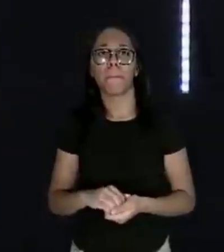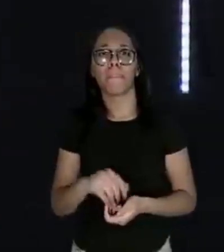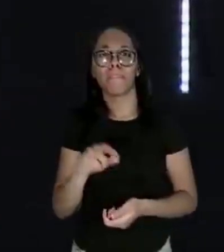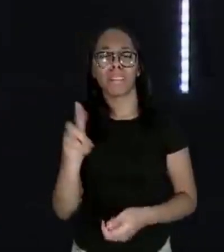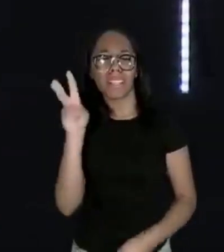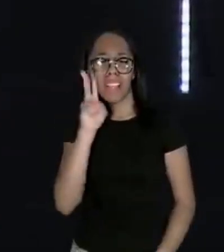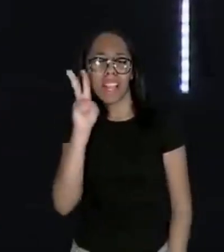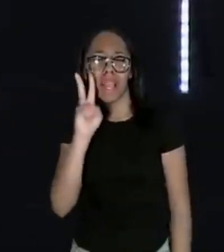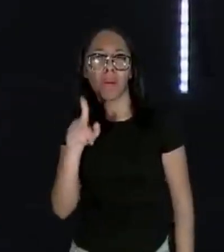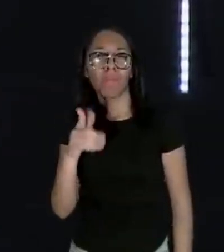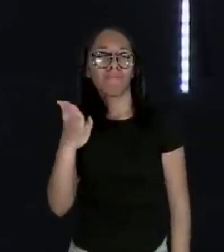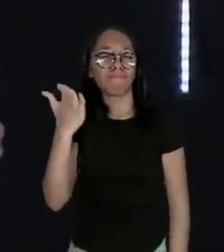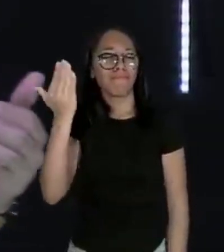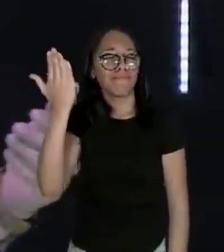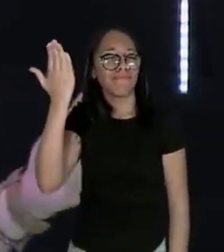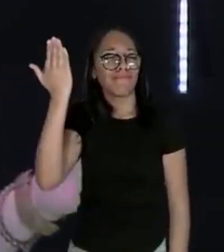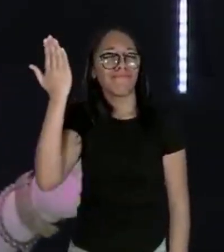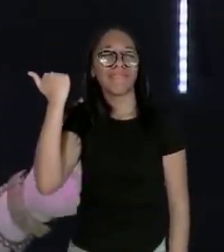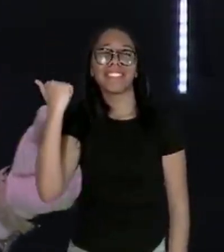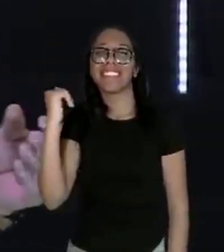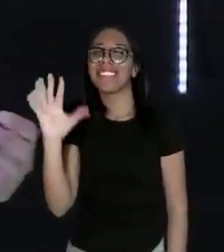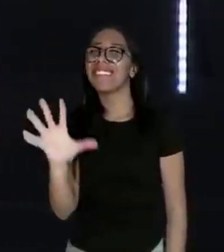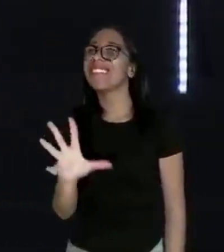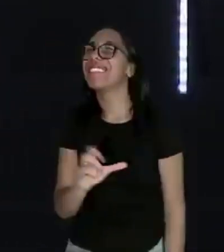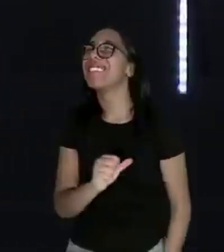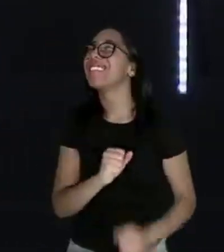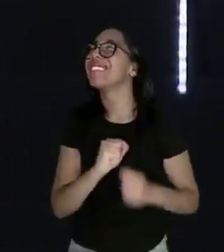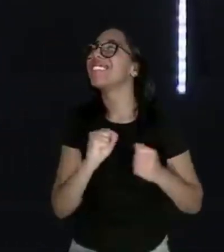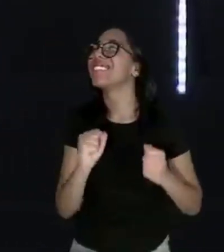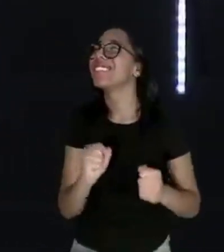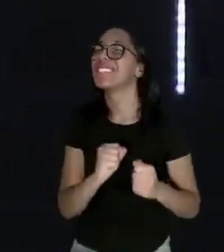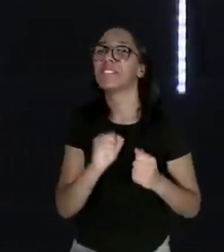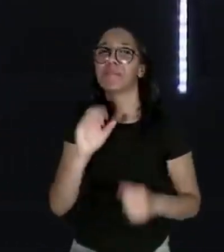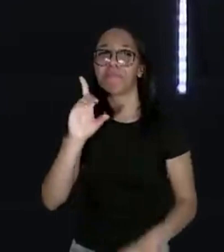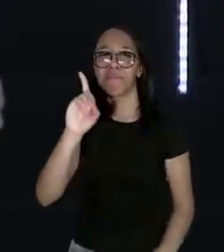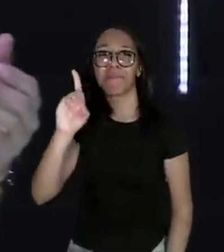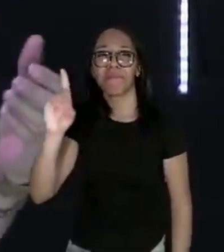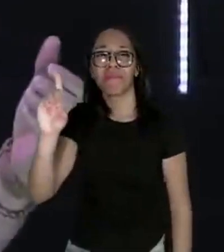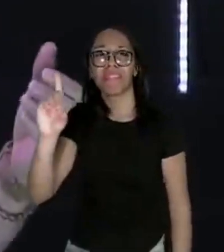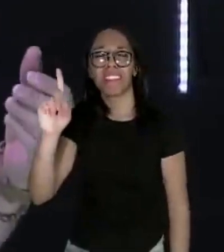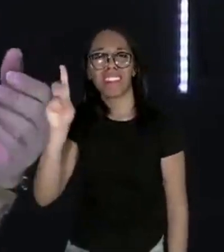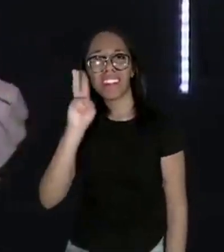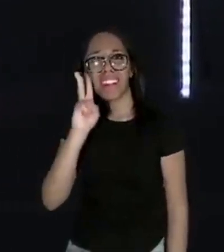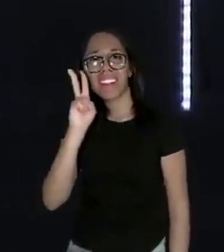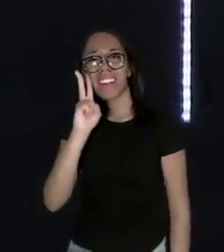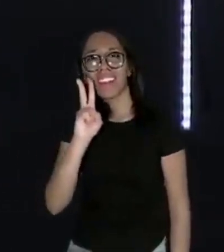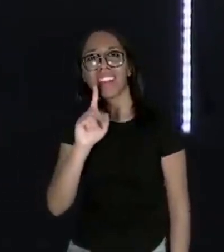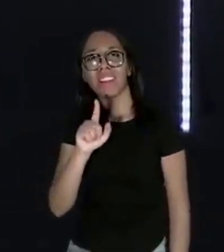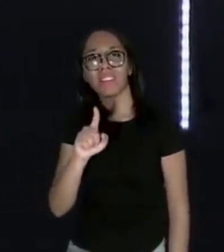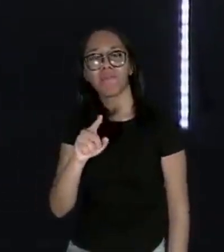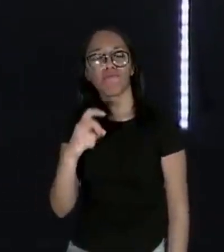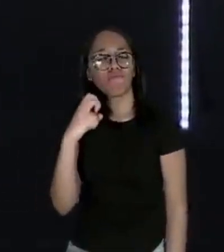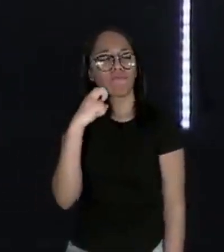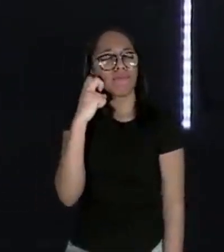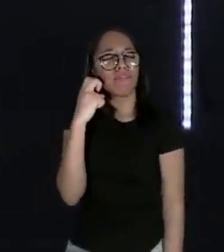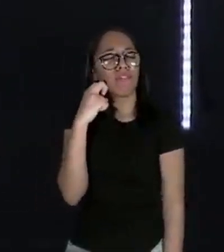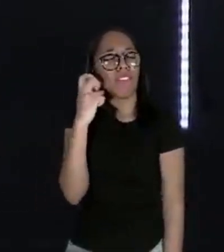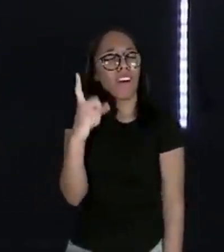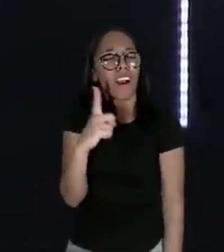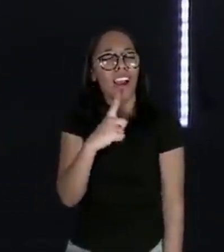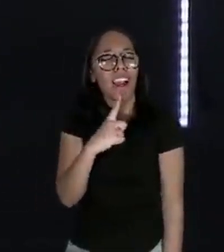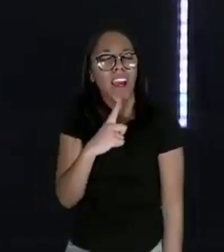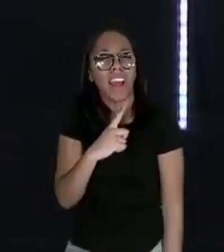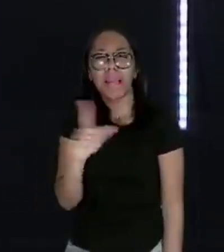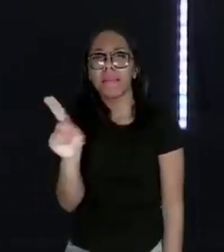alto e abrir a janela e cantar alto para todo mundo ouvir? Lembra? Lembra de quando você, como um papagaio,